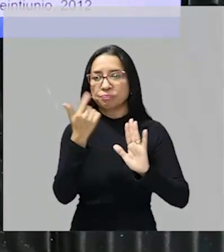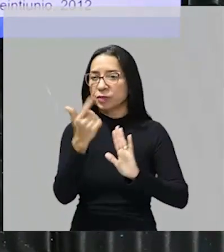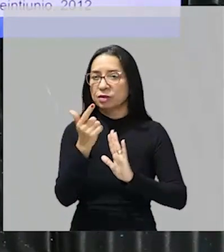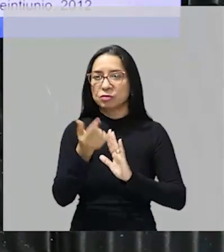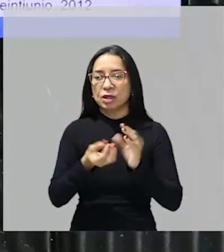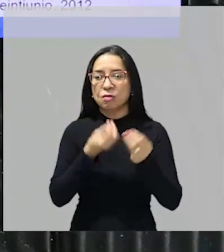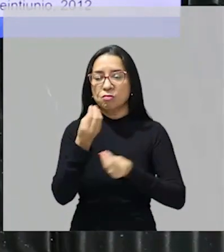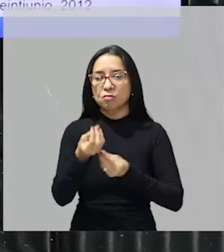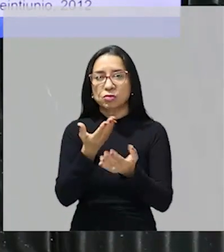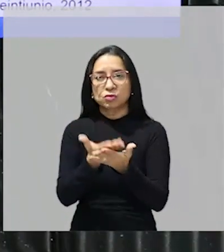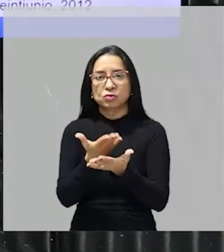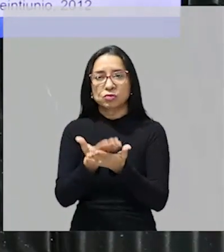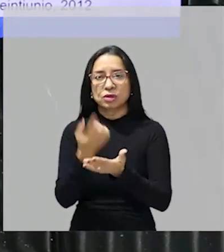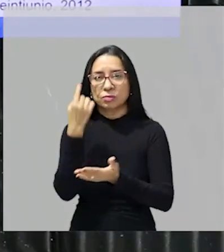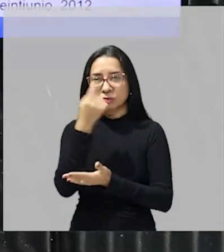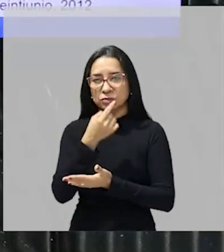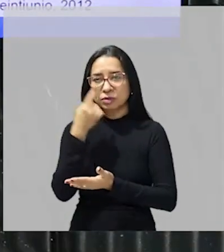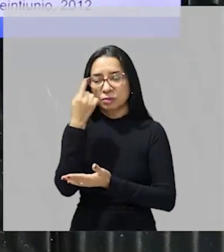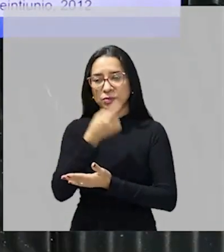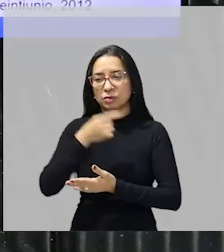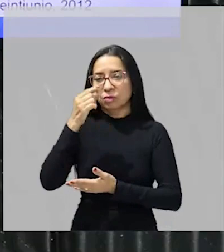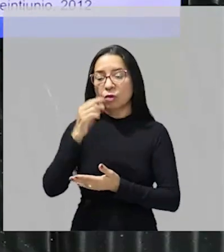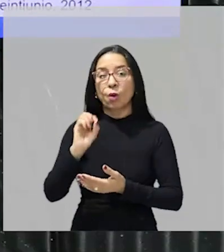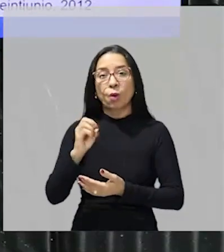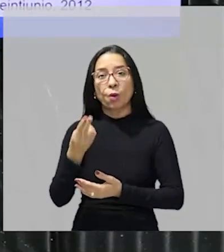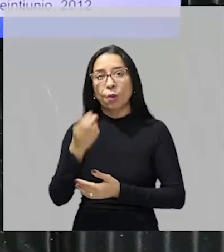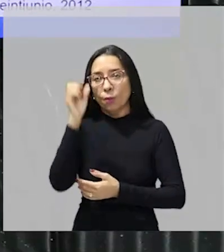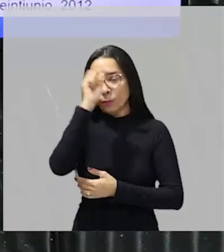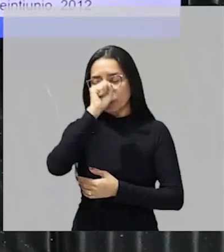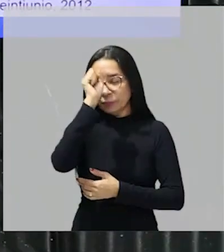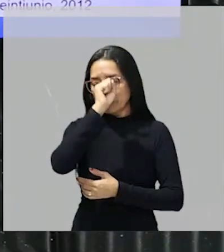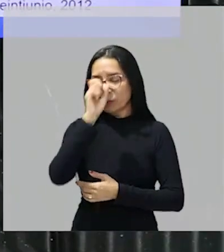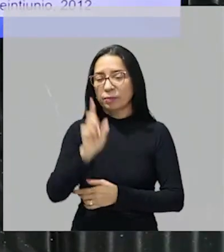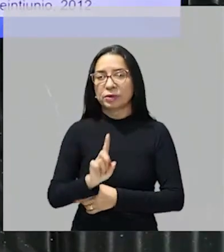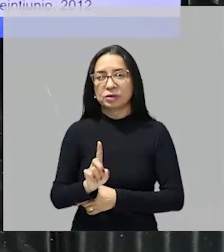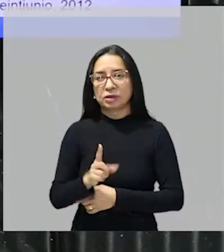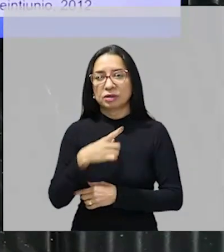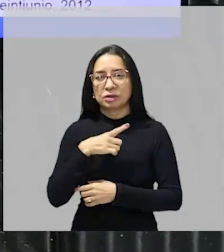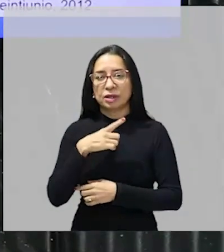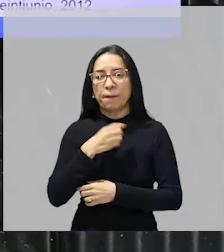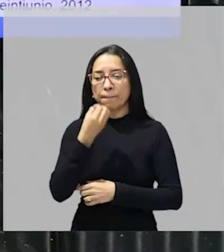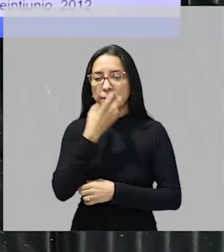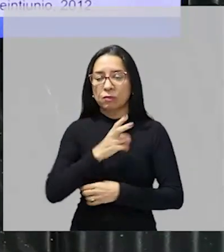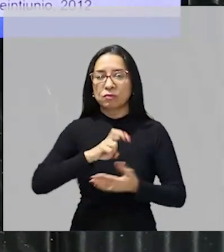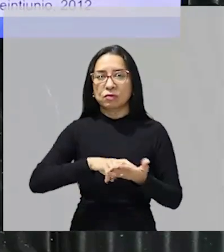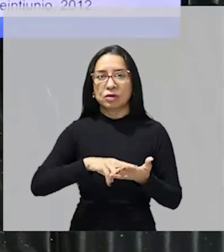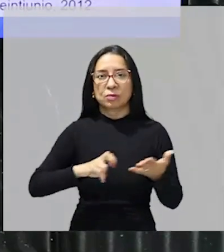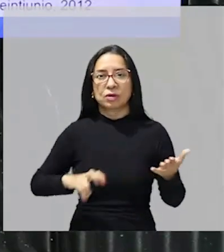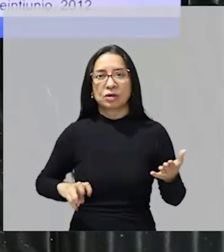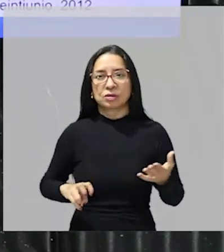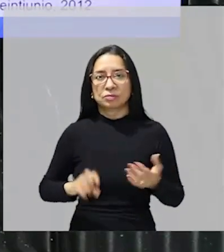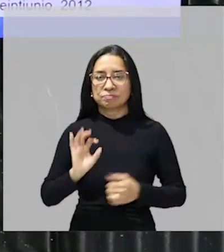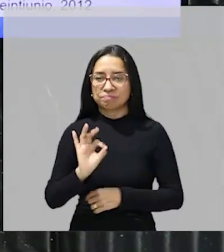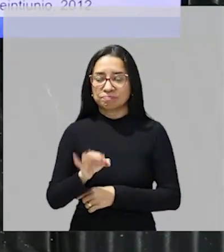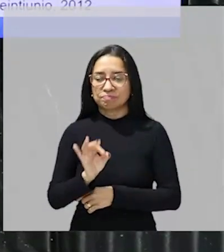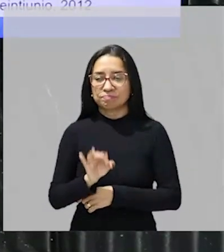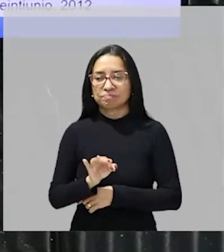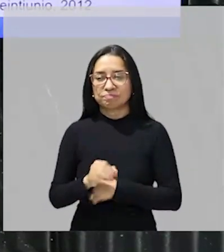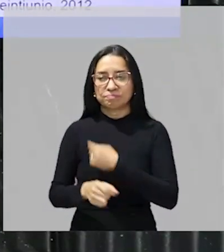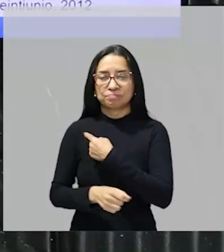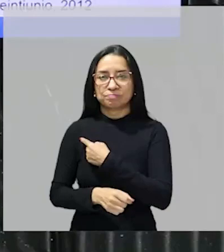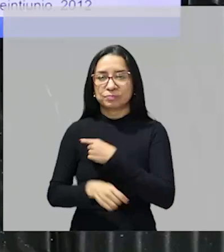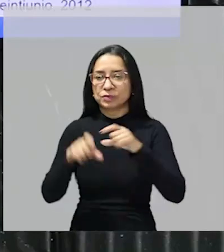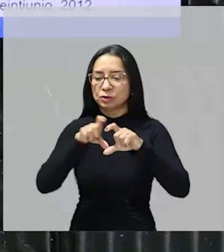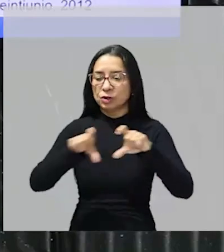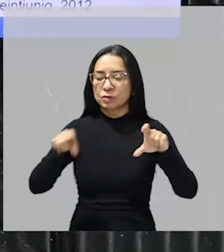desculpa para não estudar espanhol, não tem desculpa para não aprender espanhol, para não ter bom vocabulário, tá certo? Então, dentre